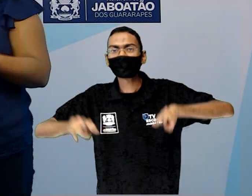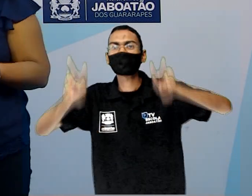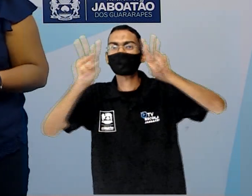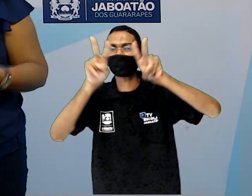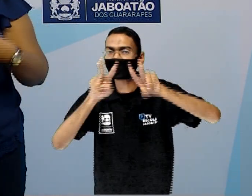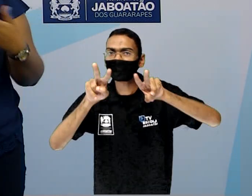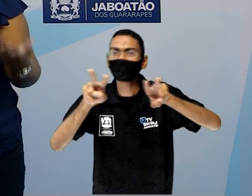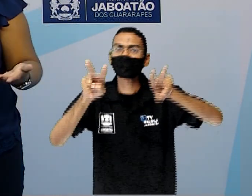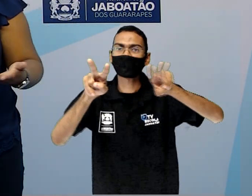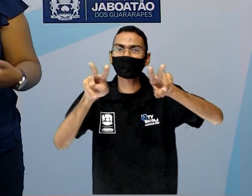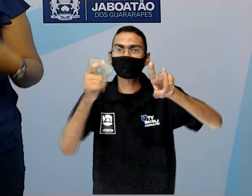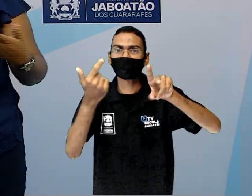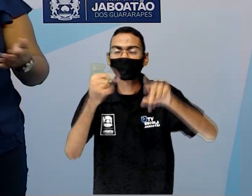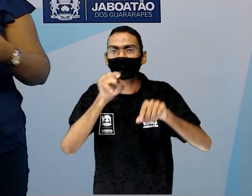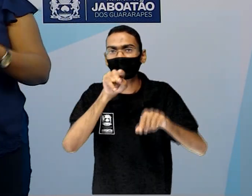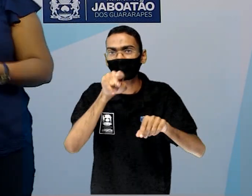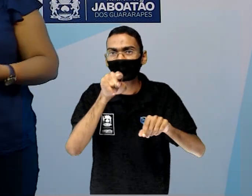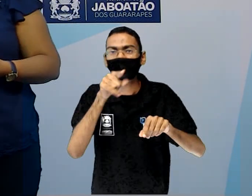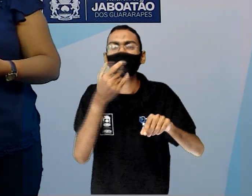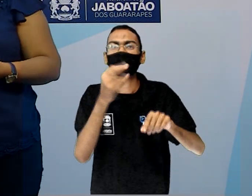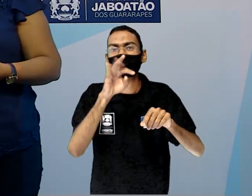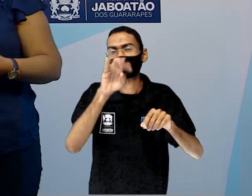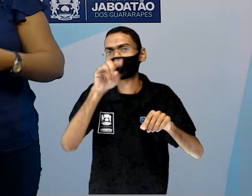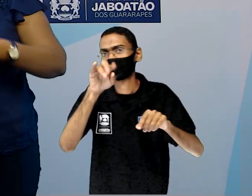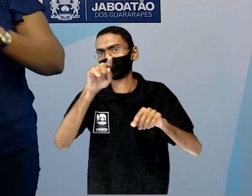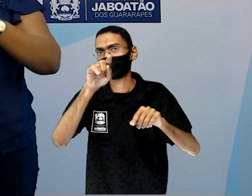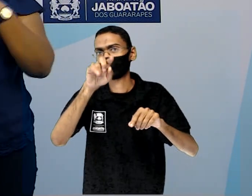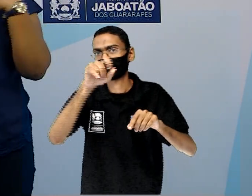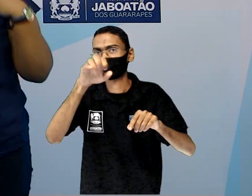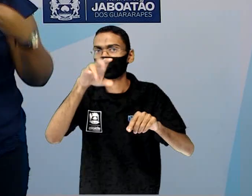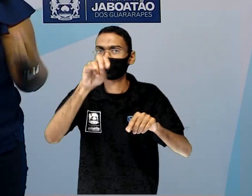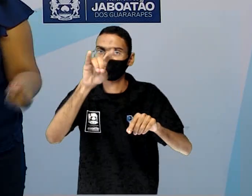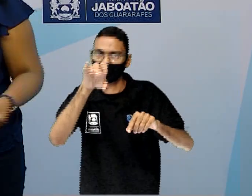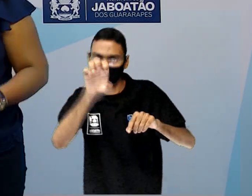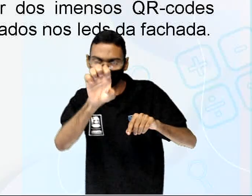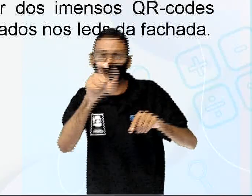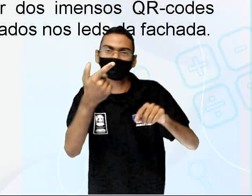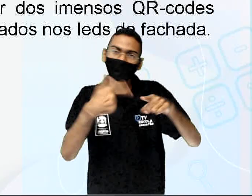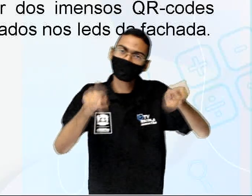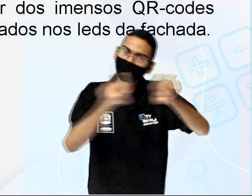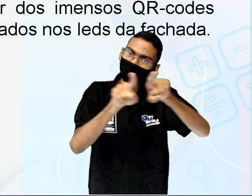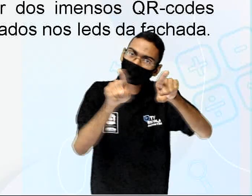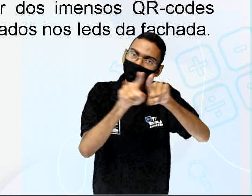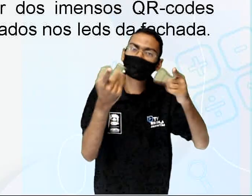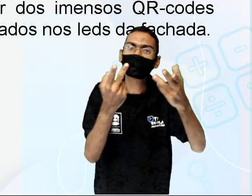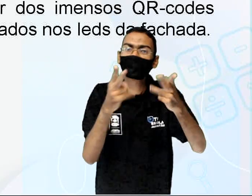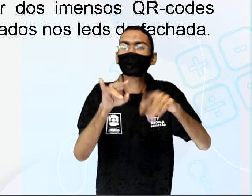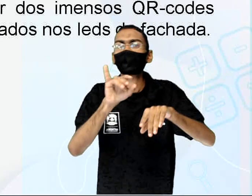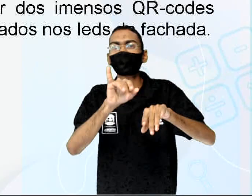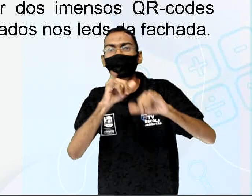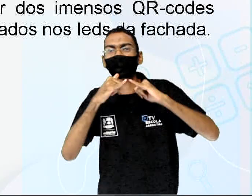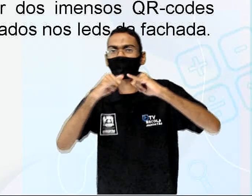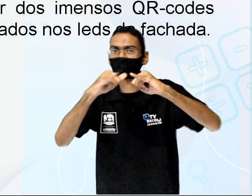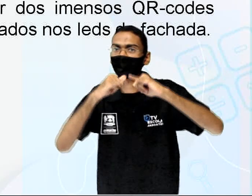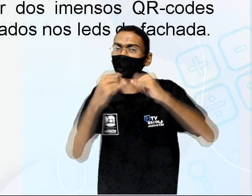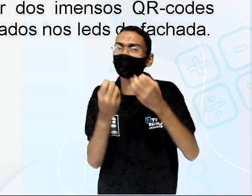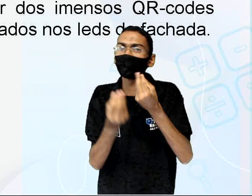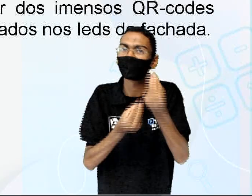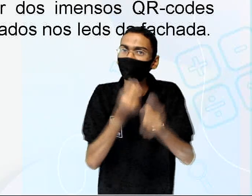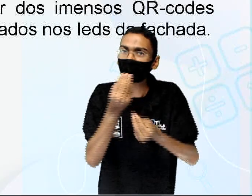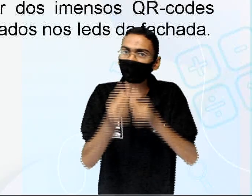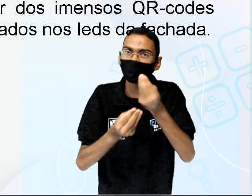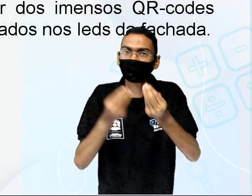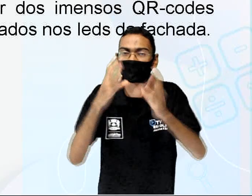ia ter acesso a um manual da vida digital. Então, eram informações de como se comportar na internet,